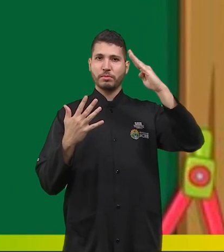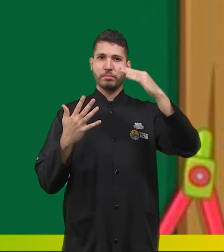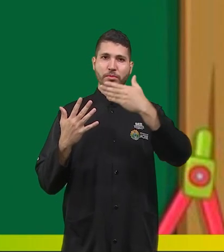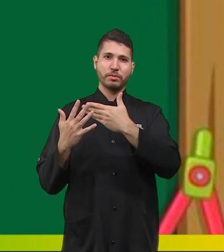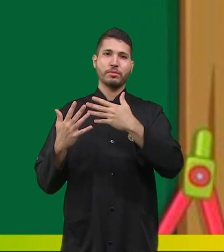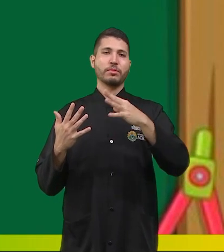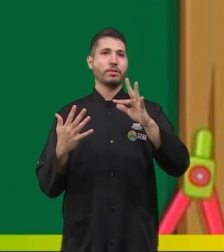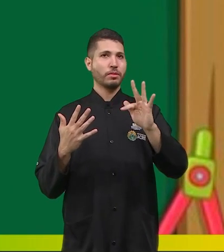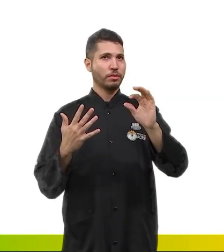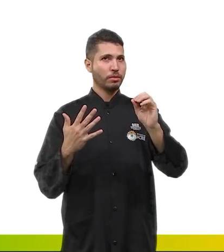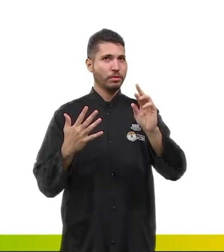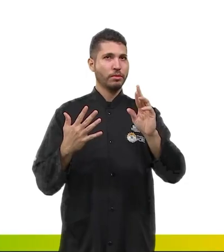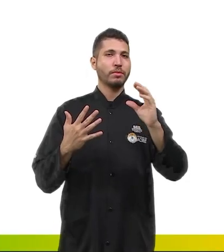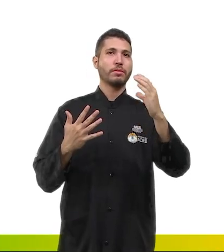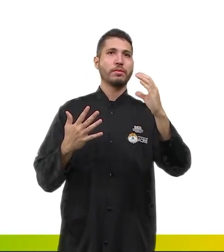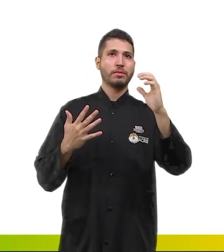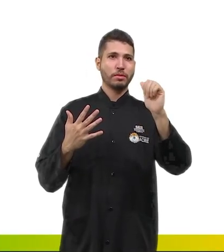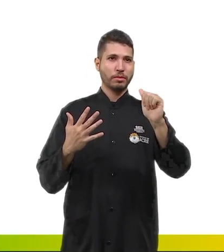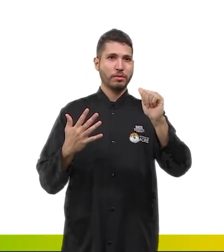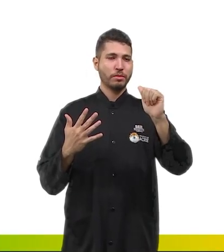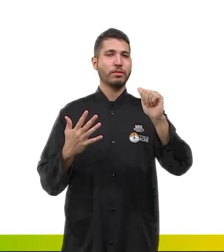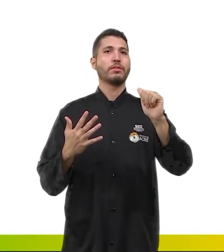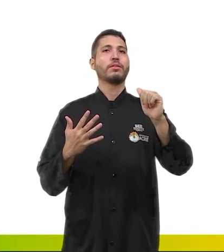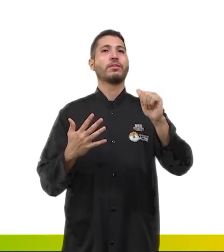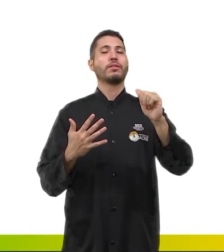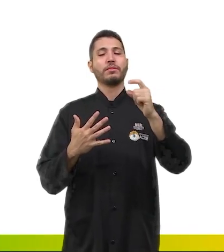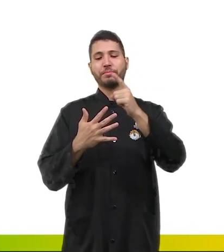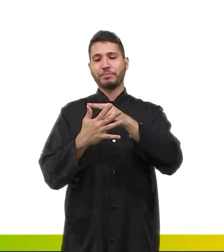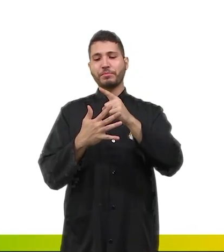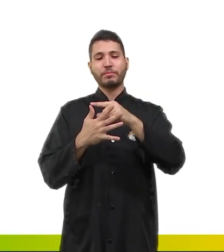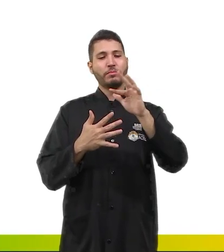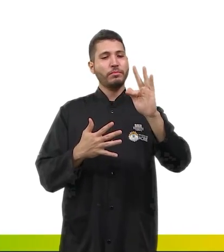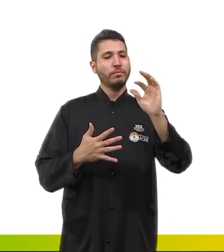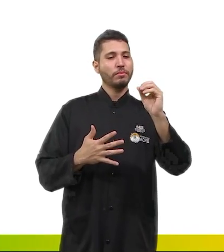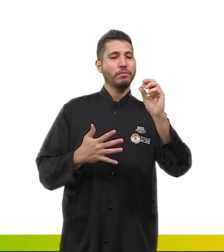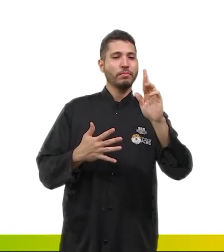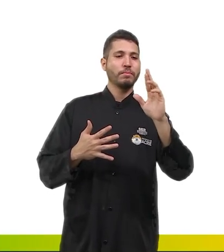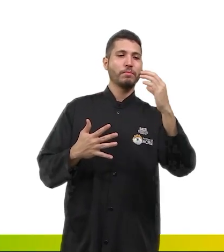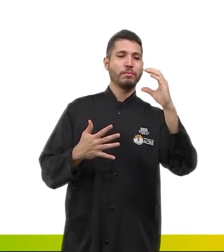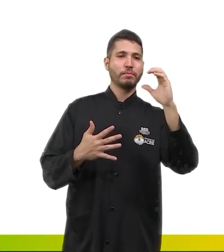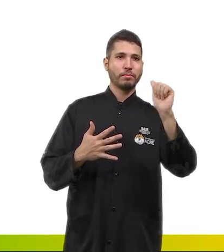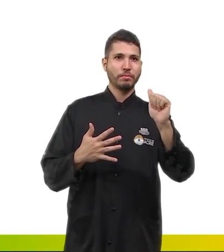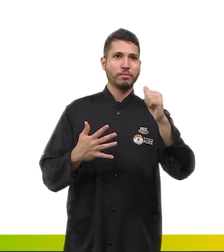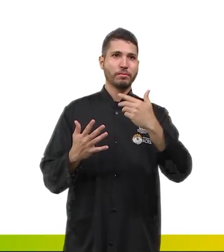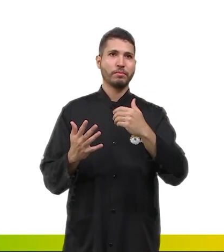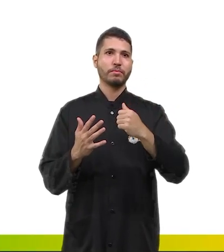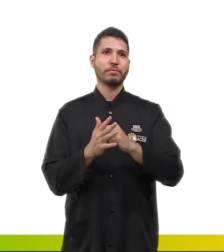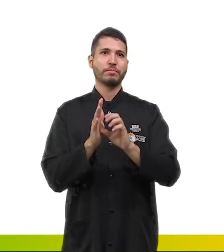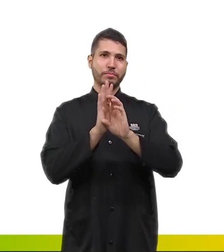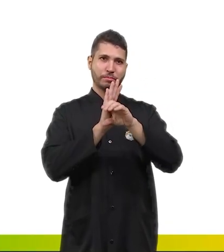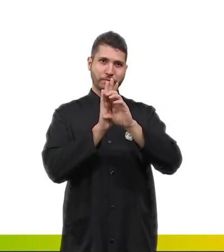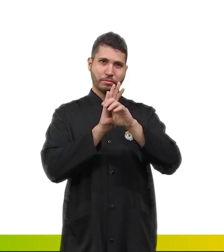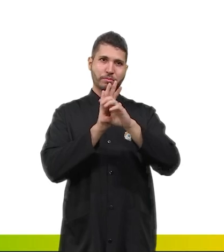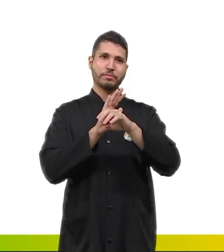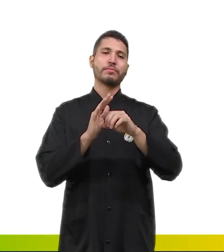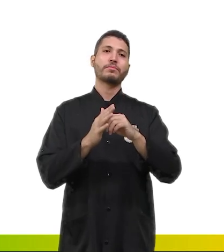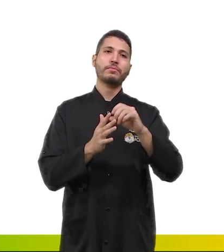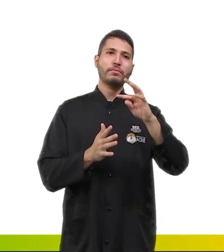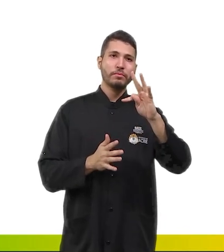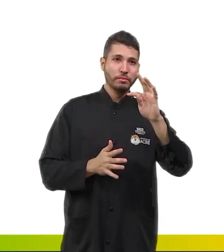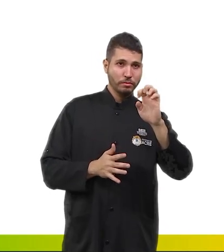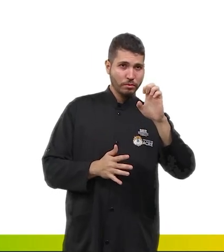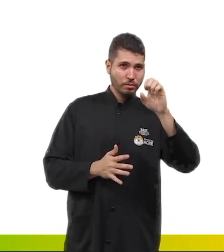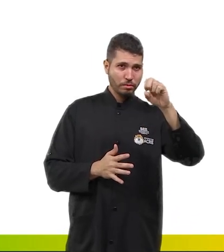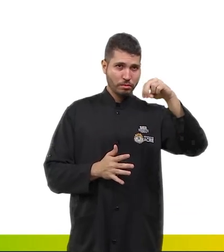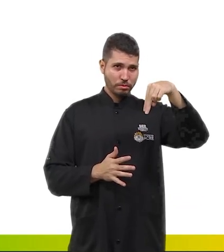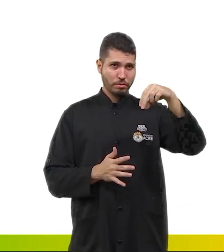vamos começar aqui definindo a força. O seu conceito é a tensão em que o músculo ou um grupo de músculos pode